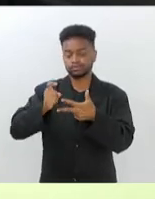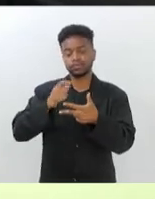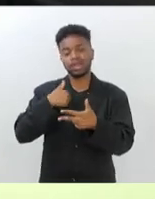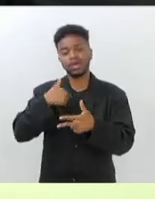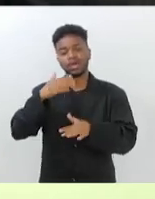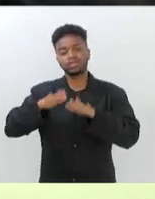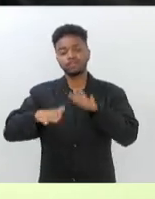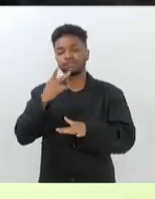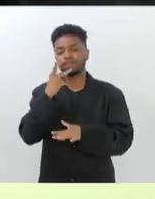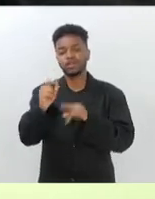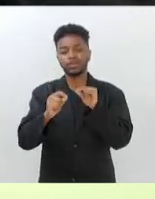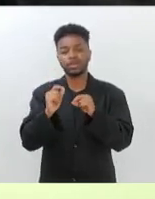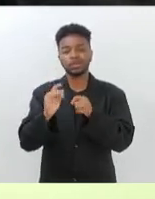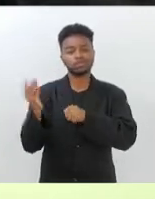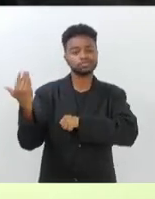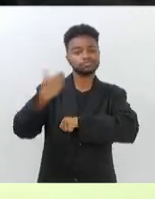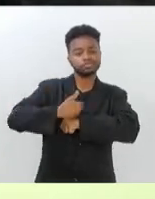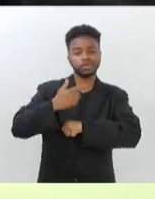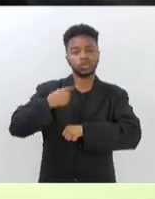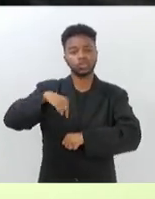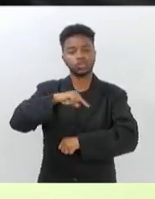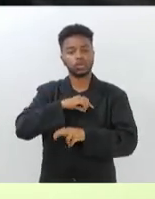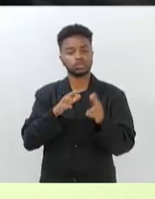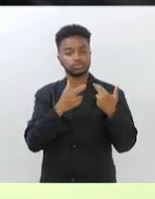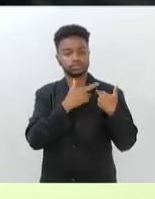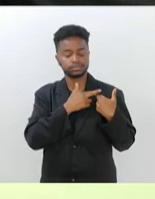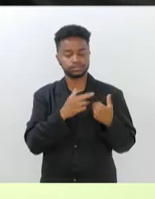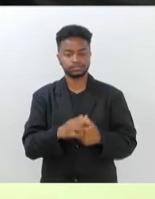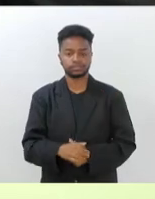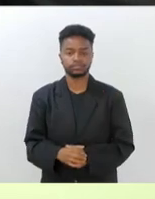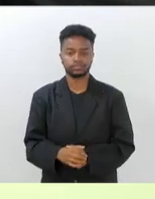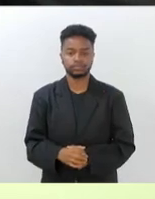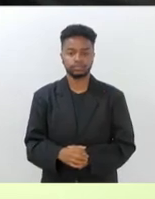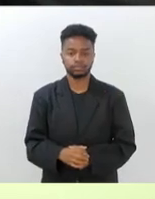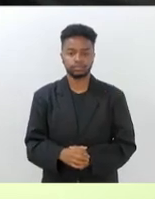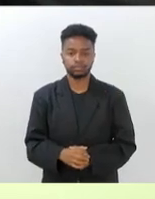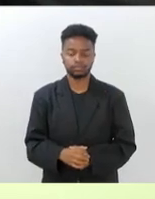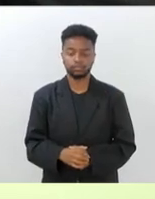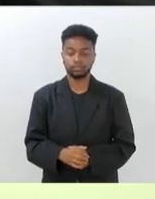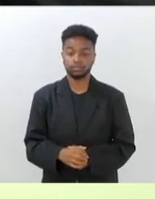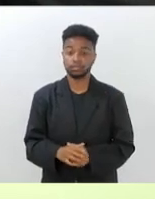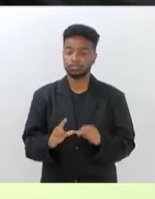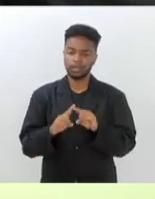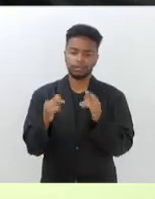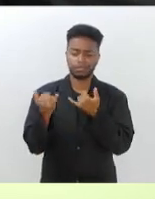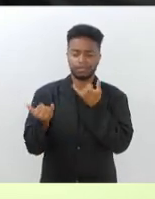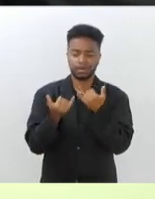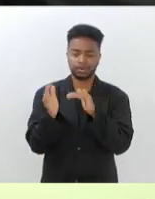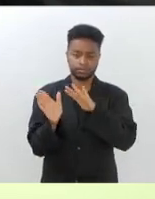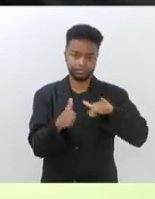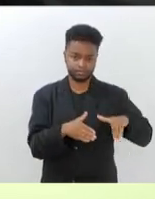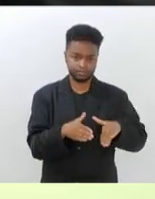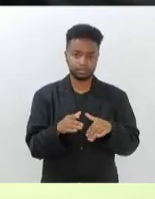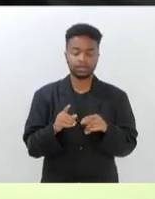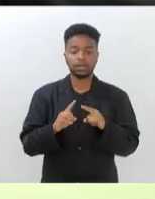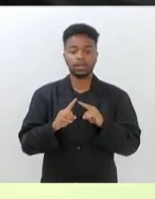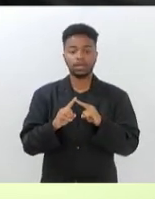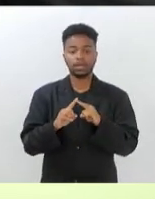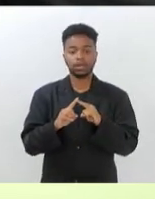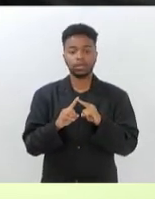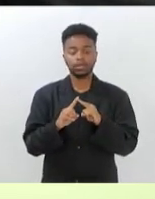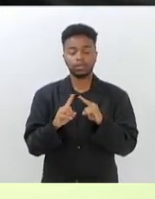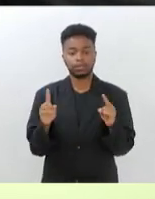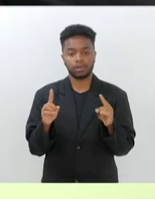invadindo a nossa a nossa praia a nossa Seara aqui mas isso aqui Brincadeiras à parte e acessos